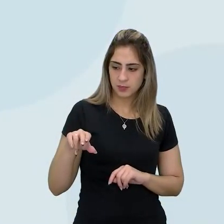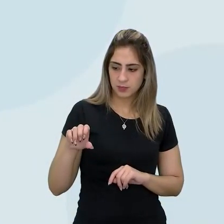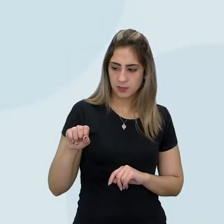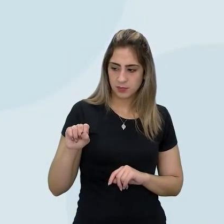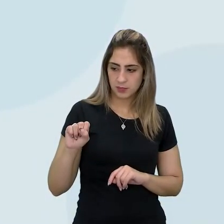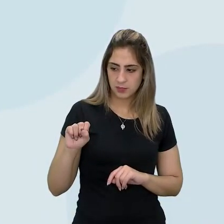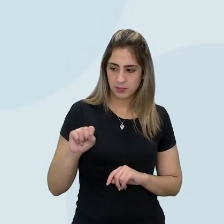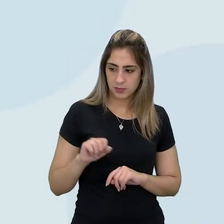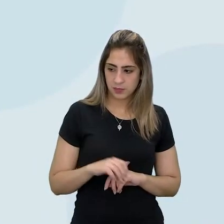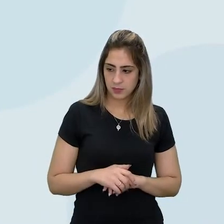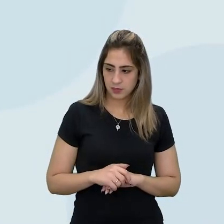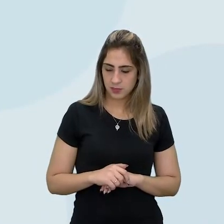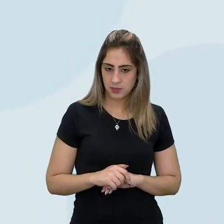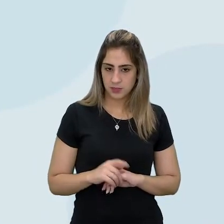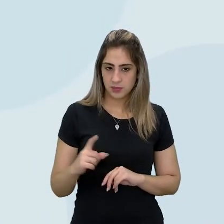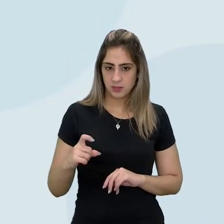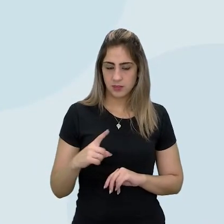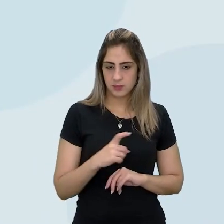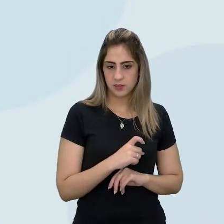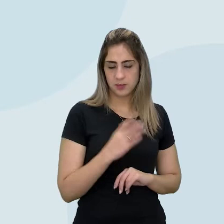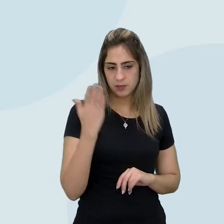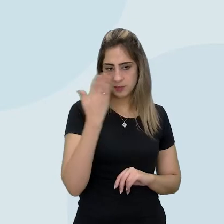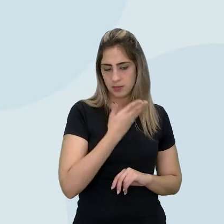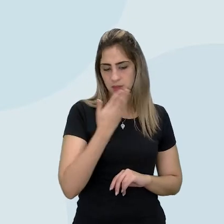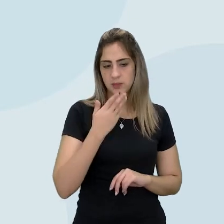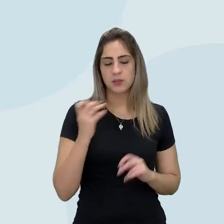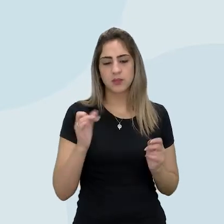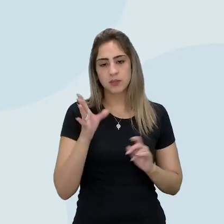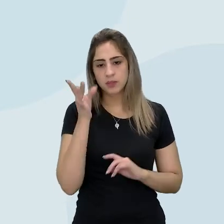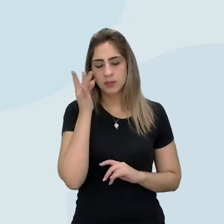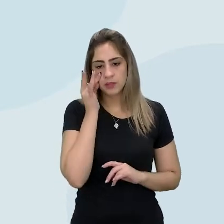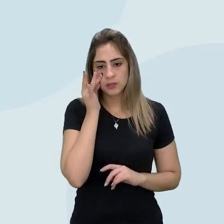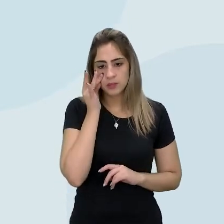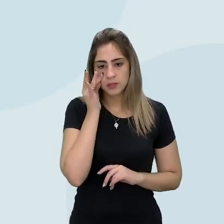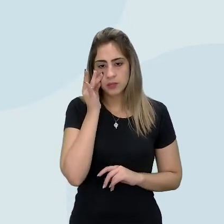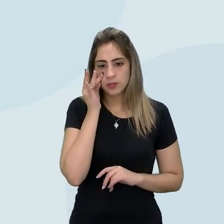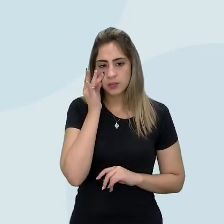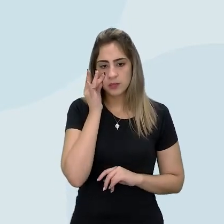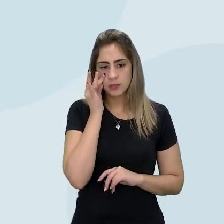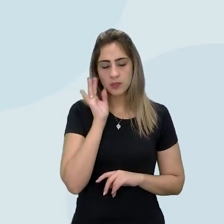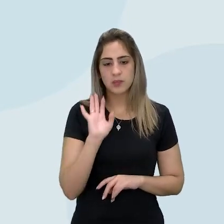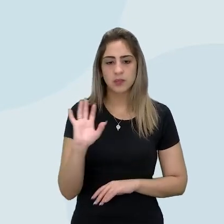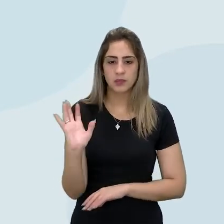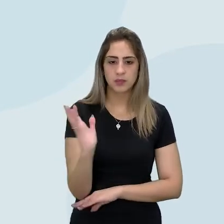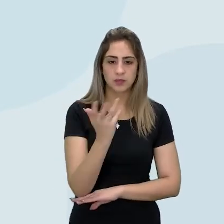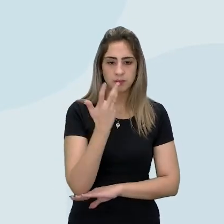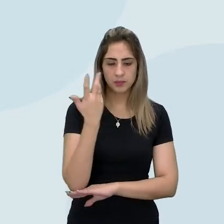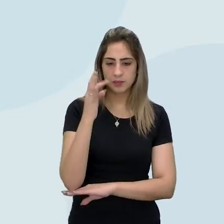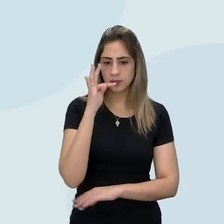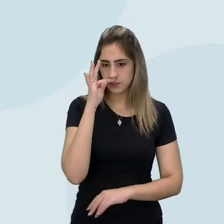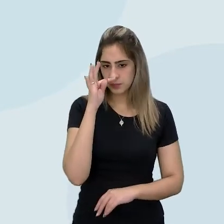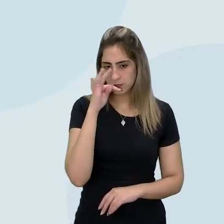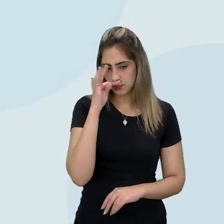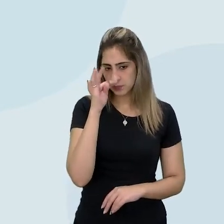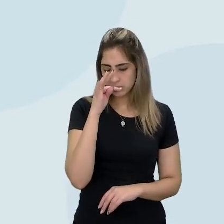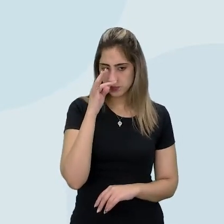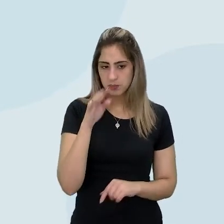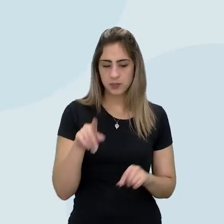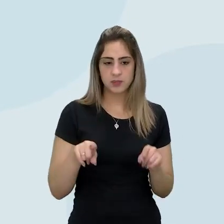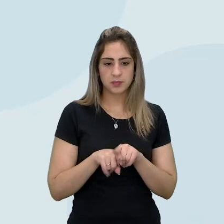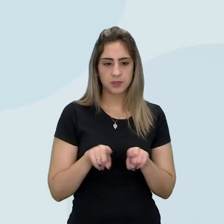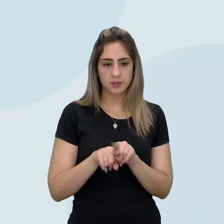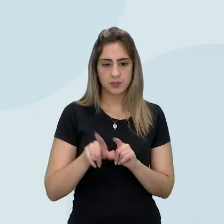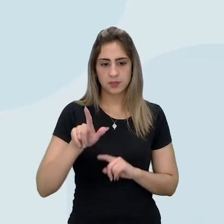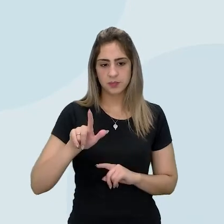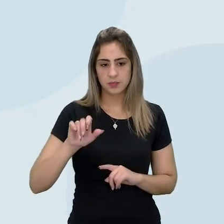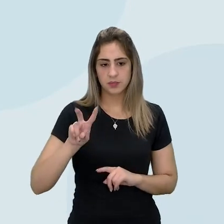relação a algumas pragas que podem estar presentes em plantas. Nesse caso, a levedura